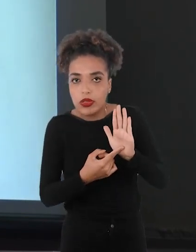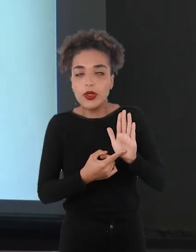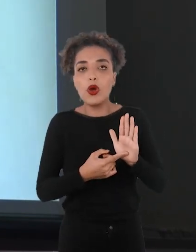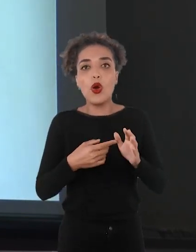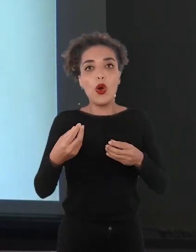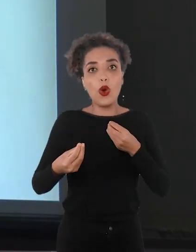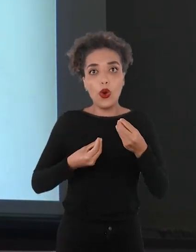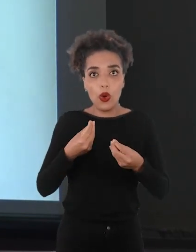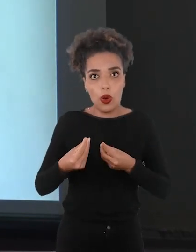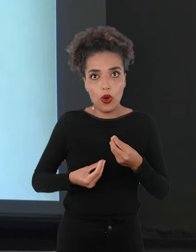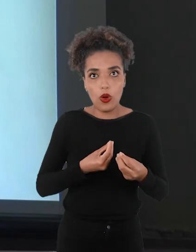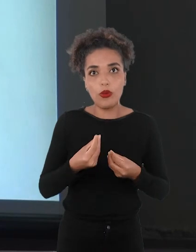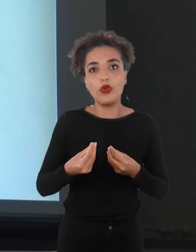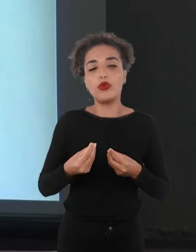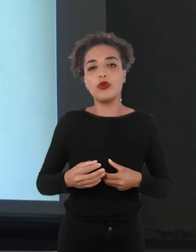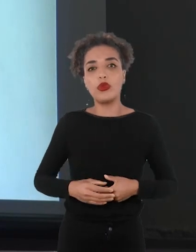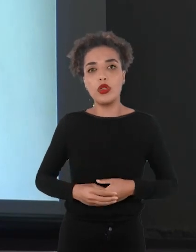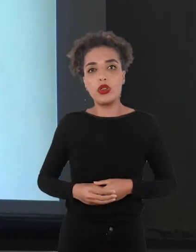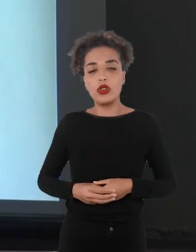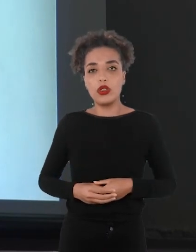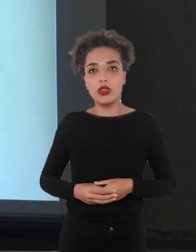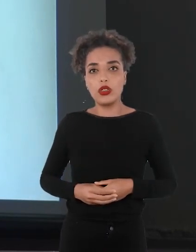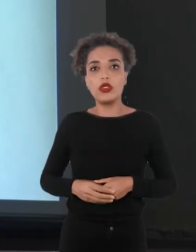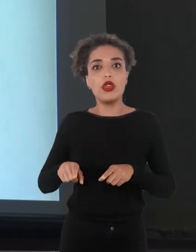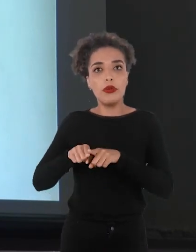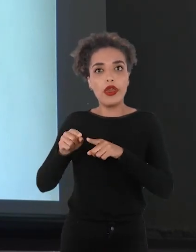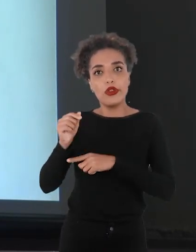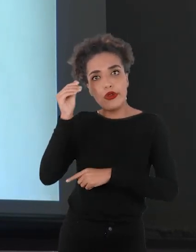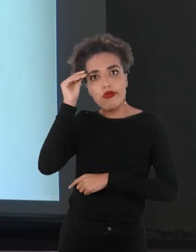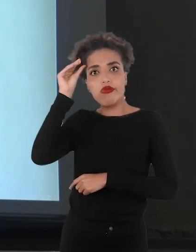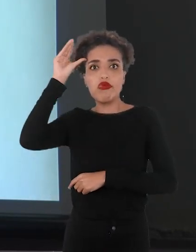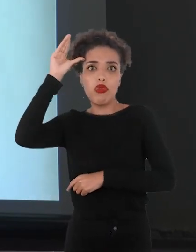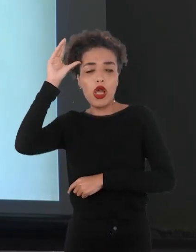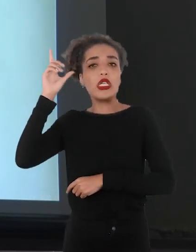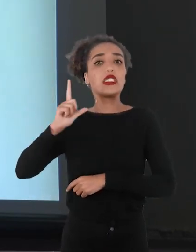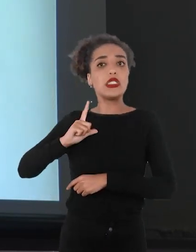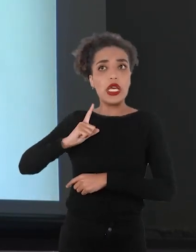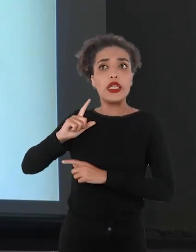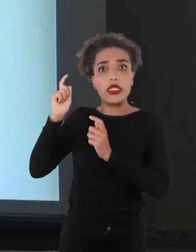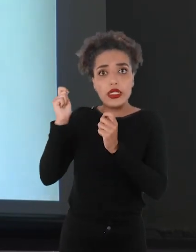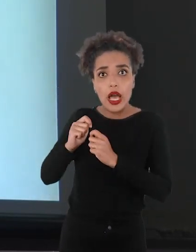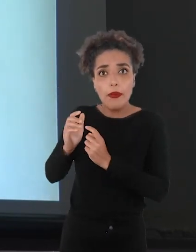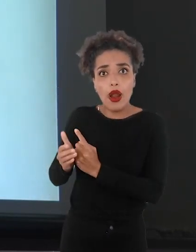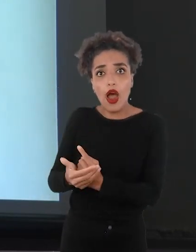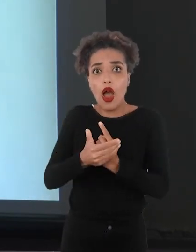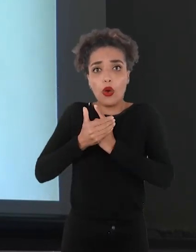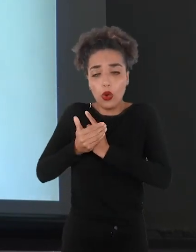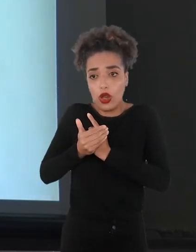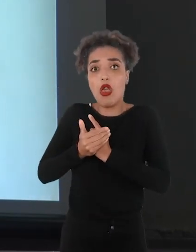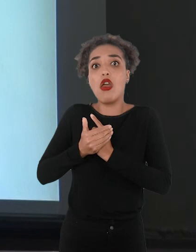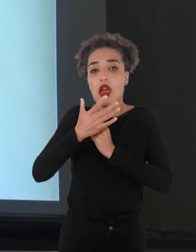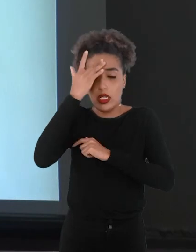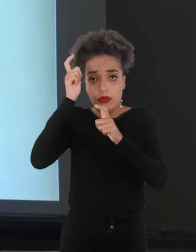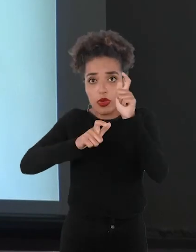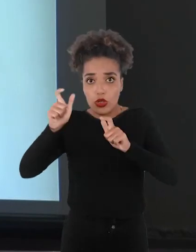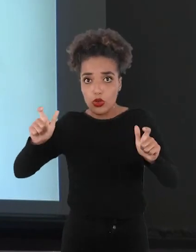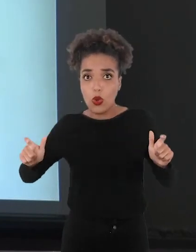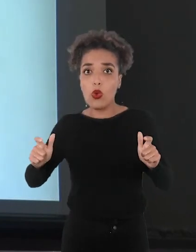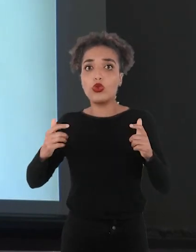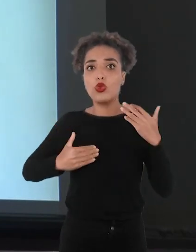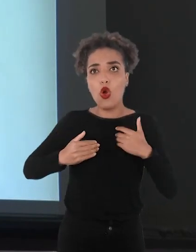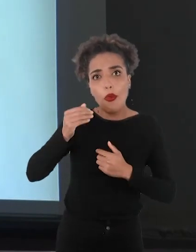na dimensão das epistemes, né, dessas epistemes que possam acolher esses corpos,